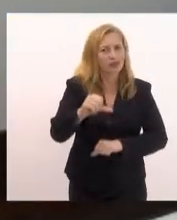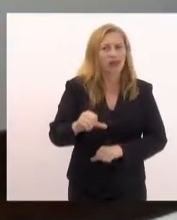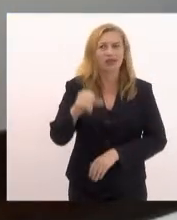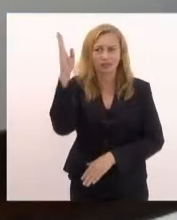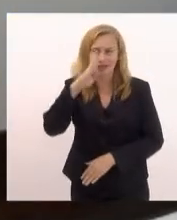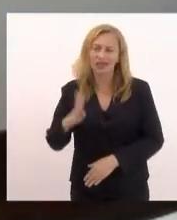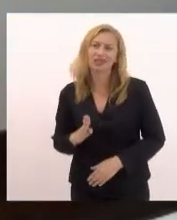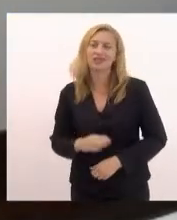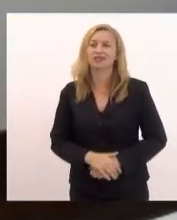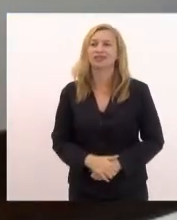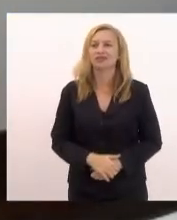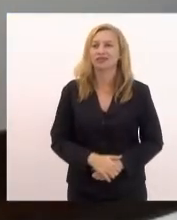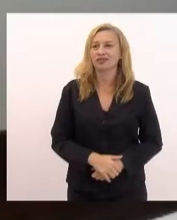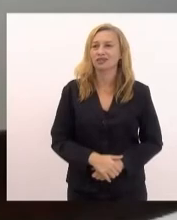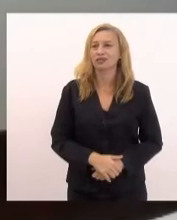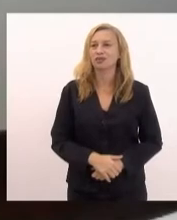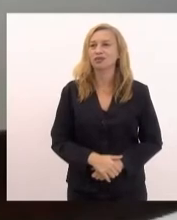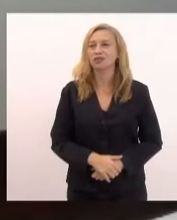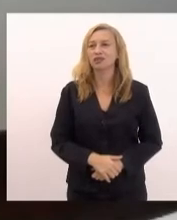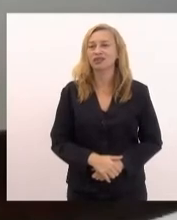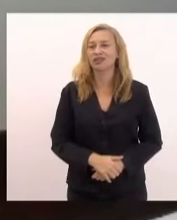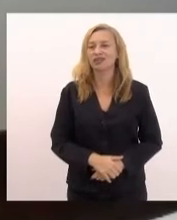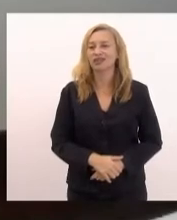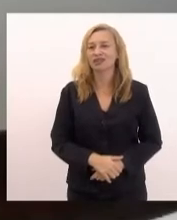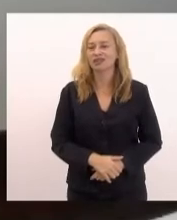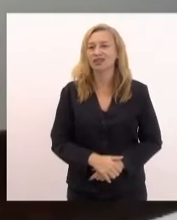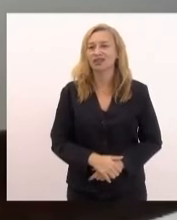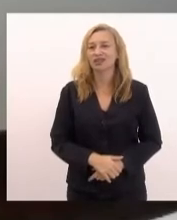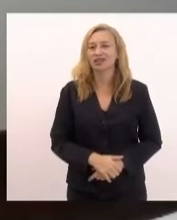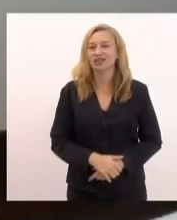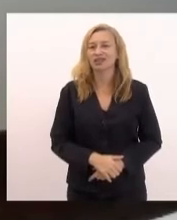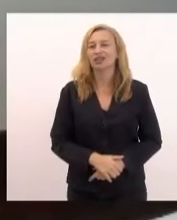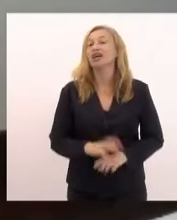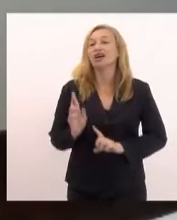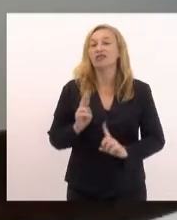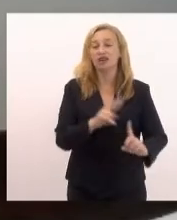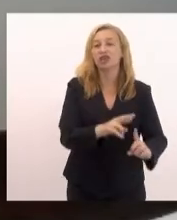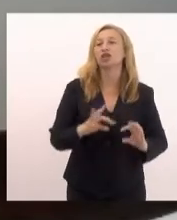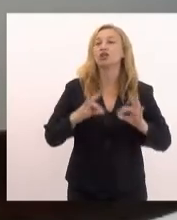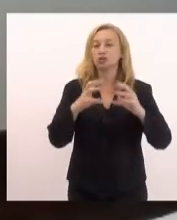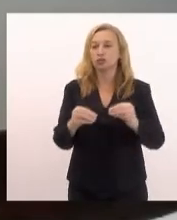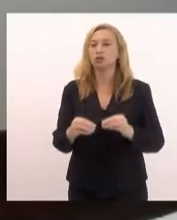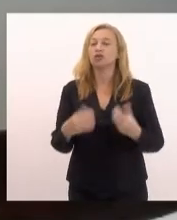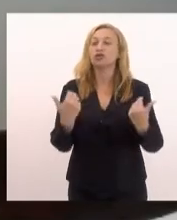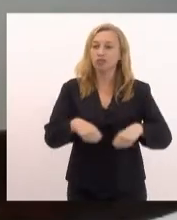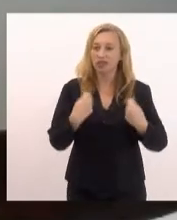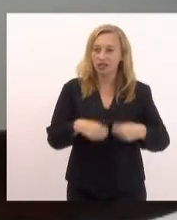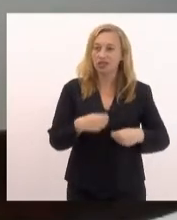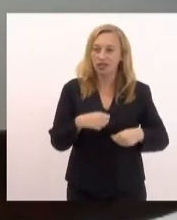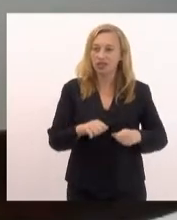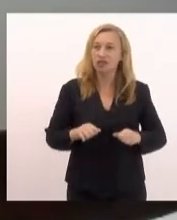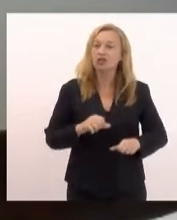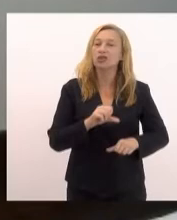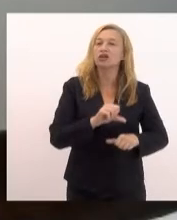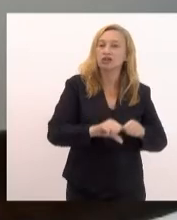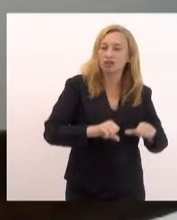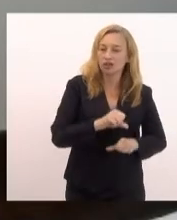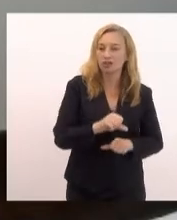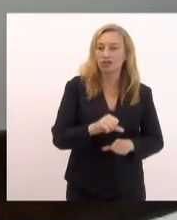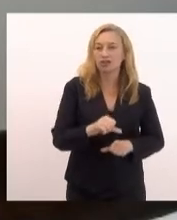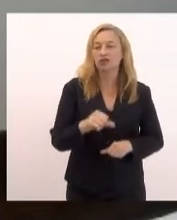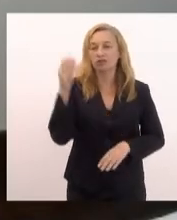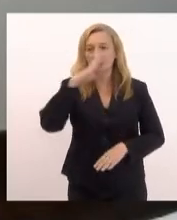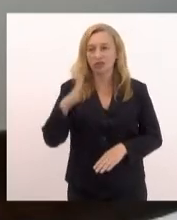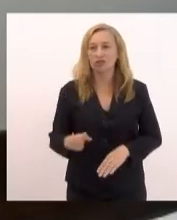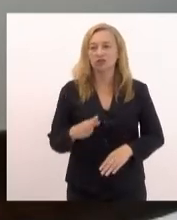o CEASME é um bom antídoto e uma boa referência para tudo que a gente precisa reinventar e reconstruir do Brasil a partir